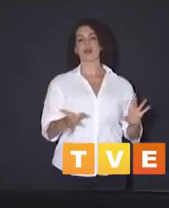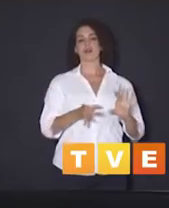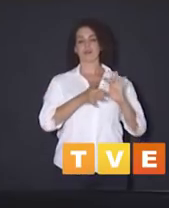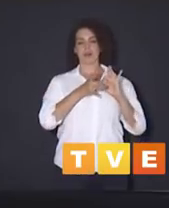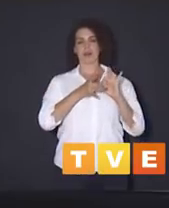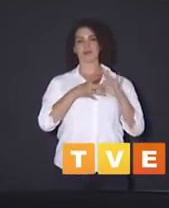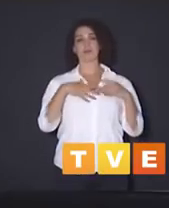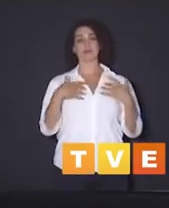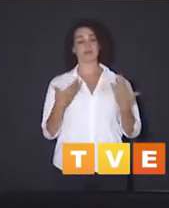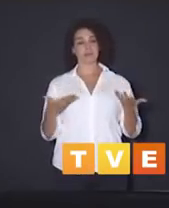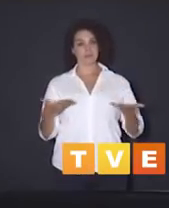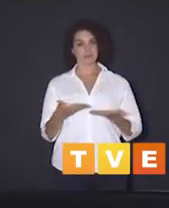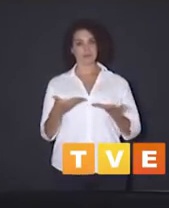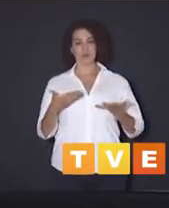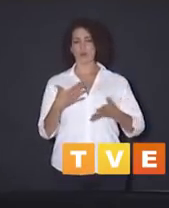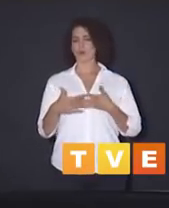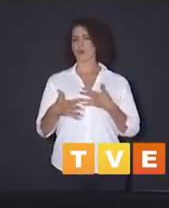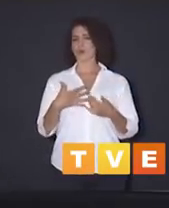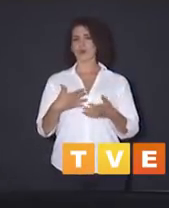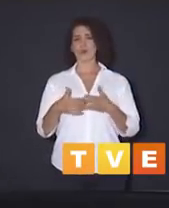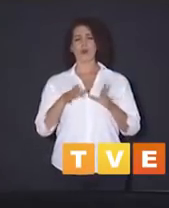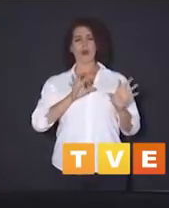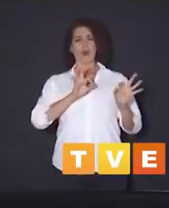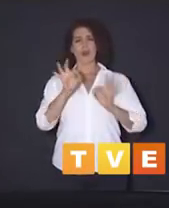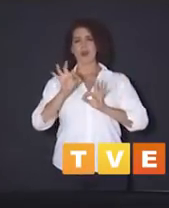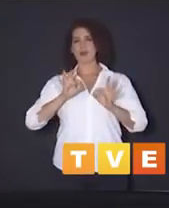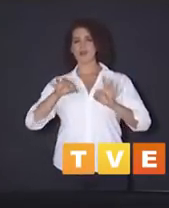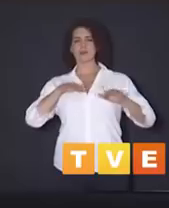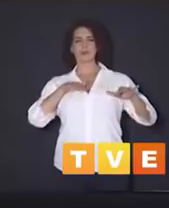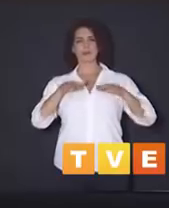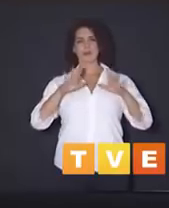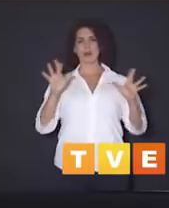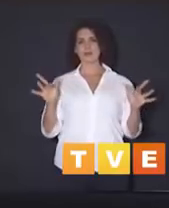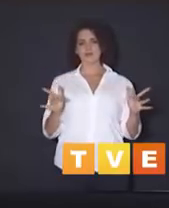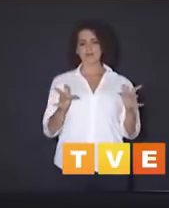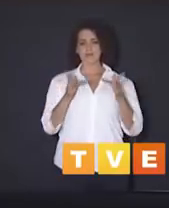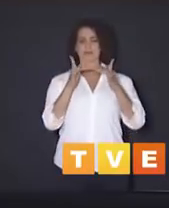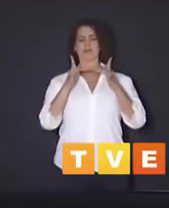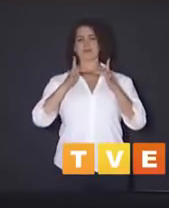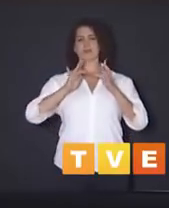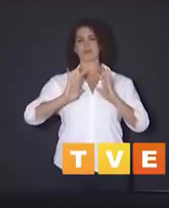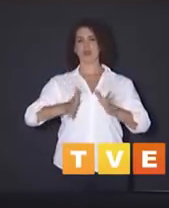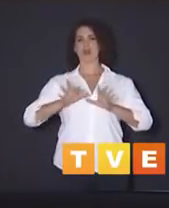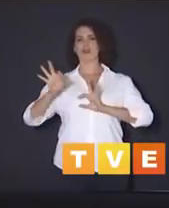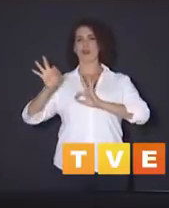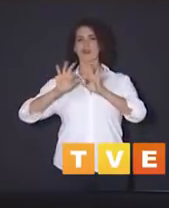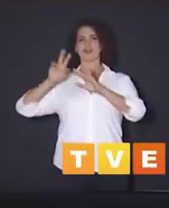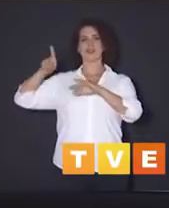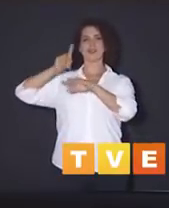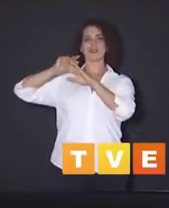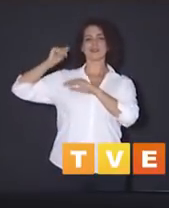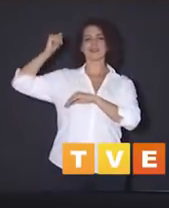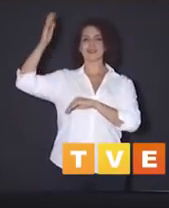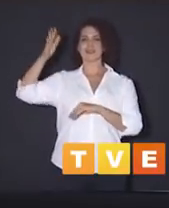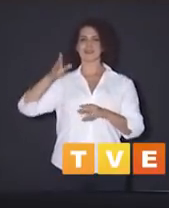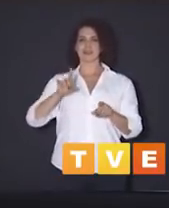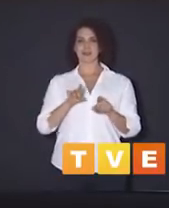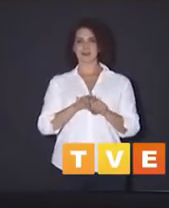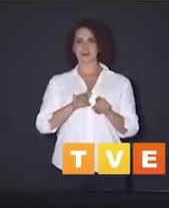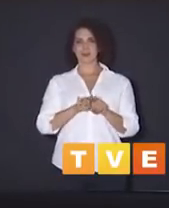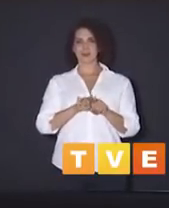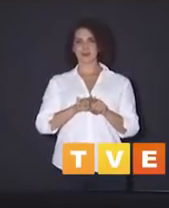qualquer organização associativa qualquer movimento conectado com organizações internacionais é